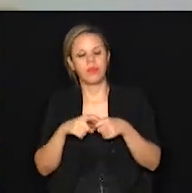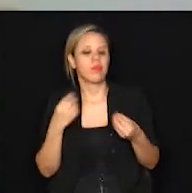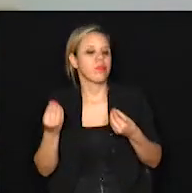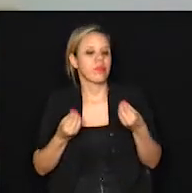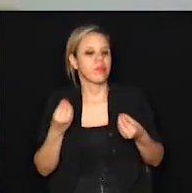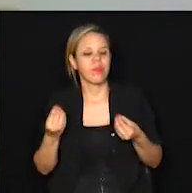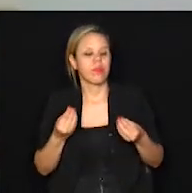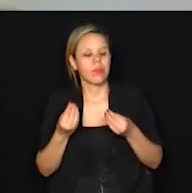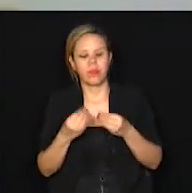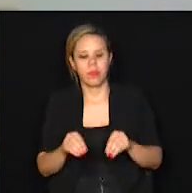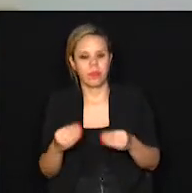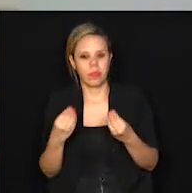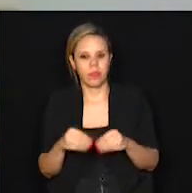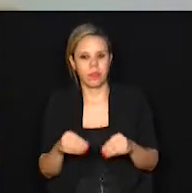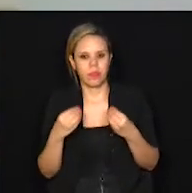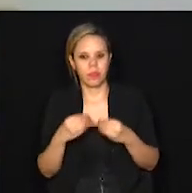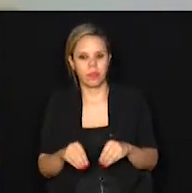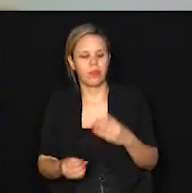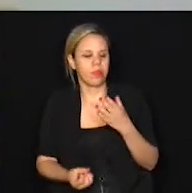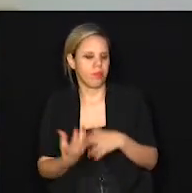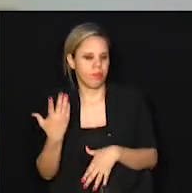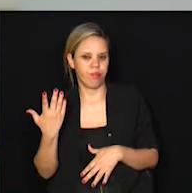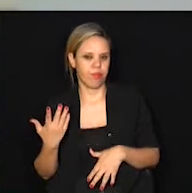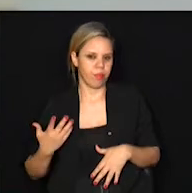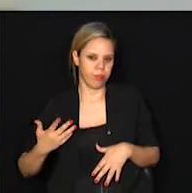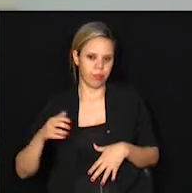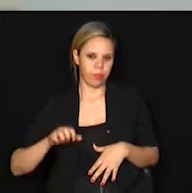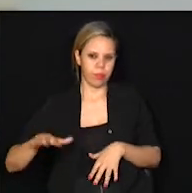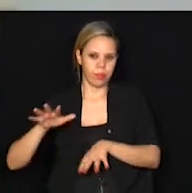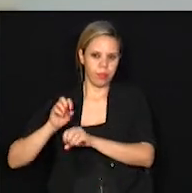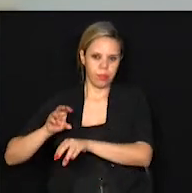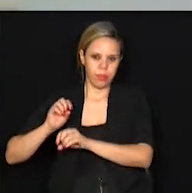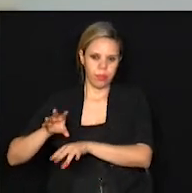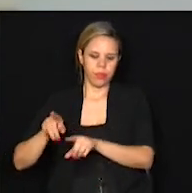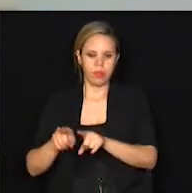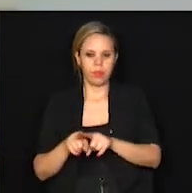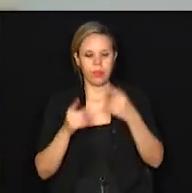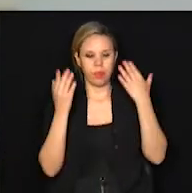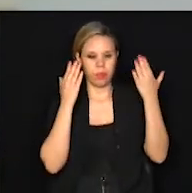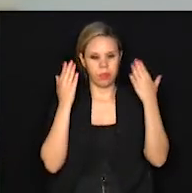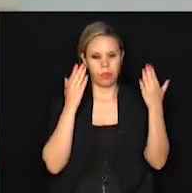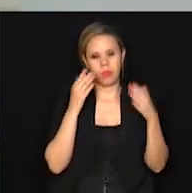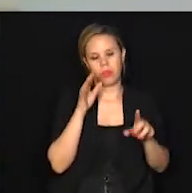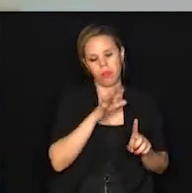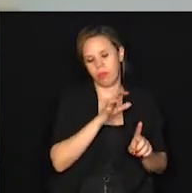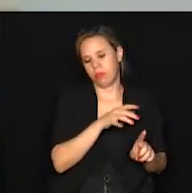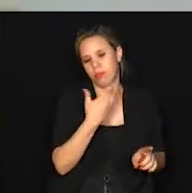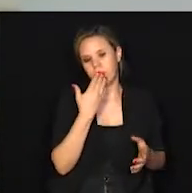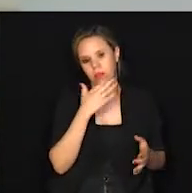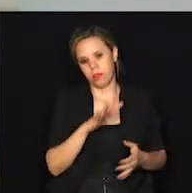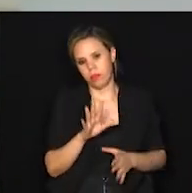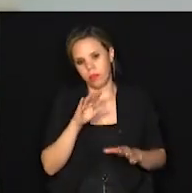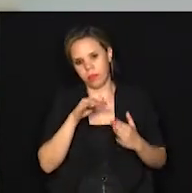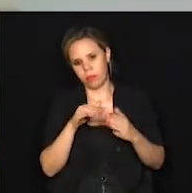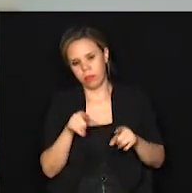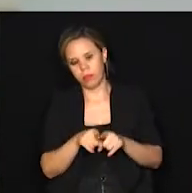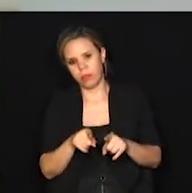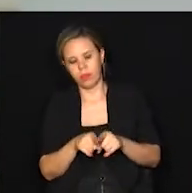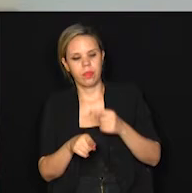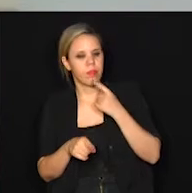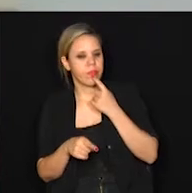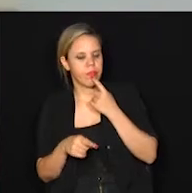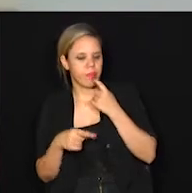dos prejuízos que estão acontecendo, né? Tanto na parte educacional, quanto no psicológico das crianças, né? Eu tenho criança em casa também, só que